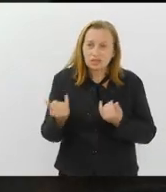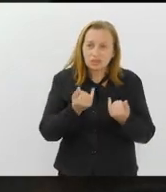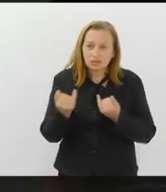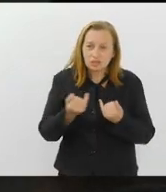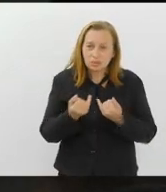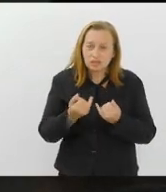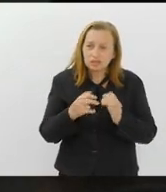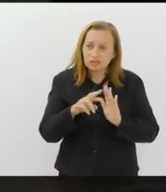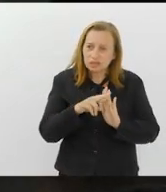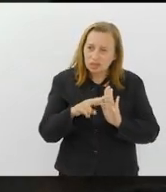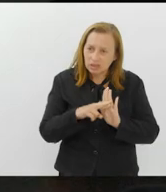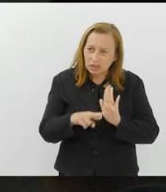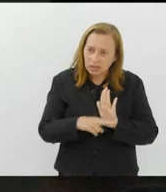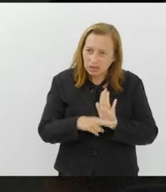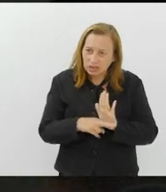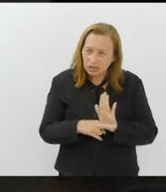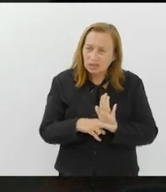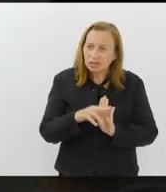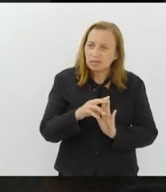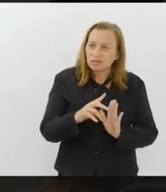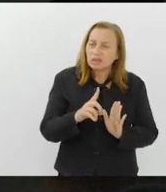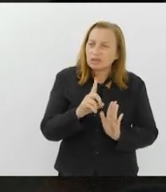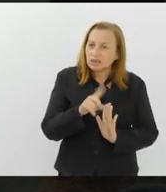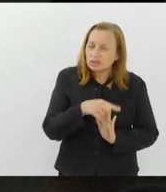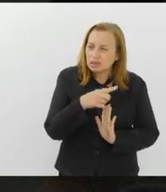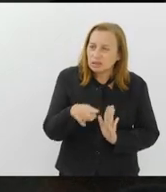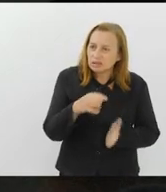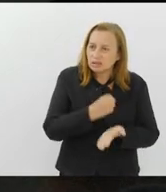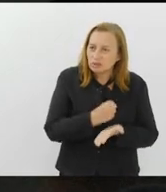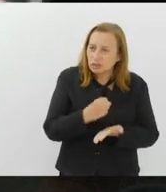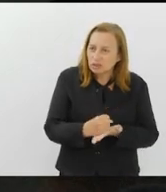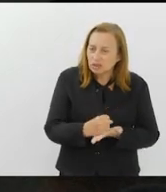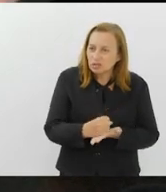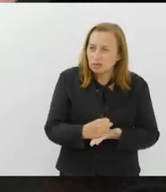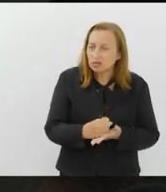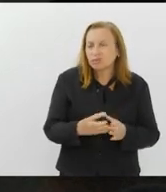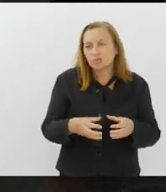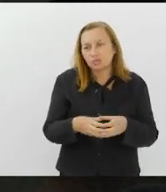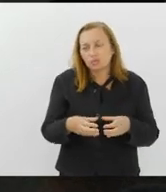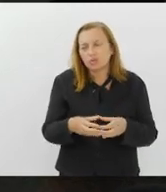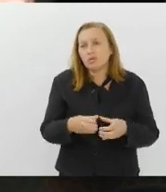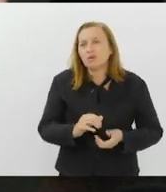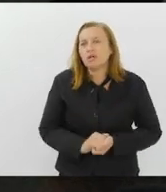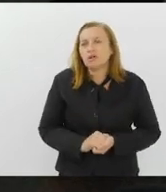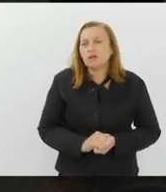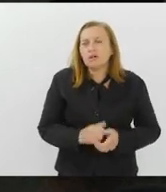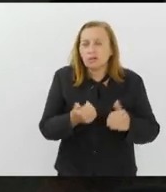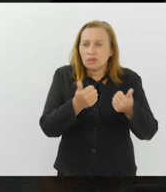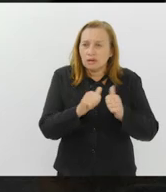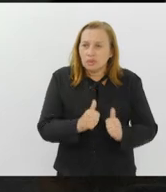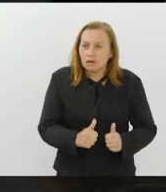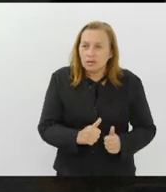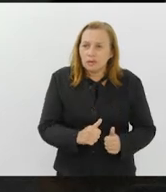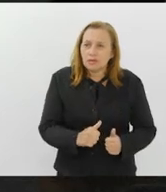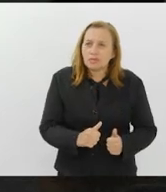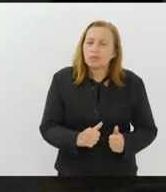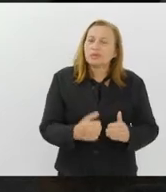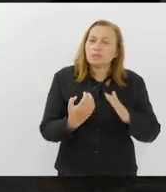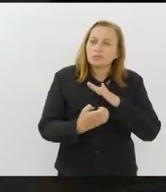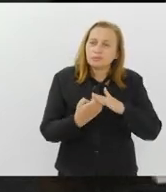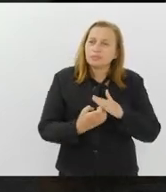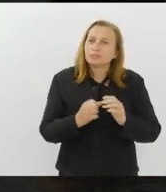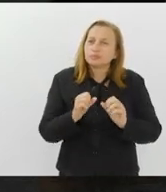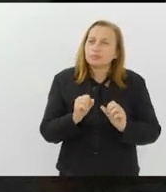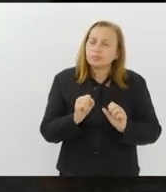que levam à rescisão do contrato coletivo, inclusive de avaliação por parte da operadora, mas eu posso trazer